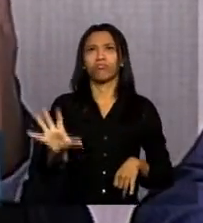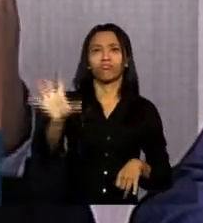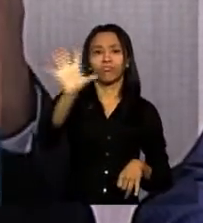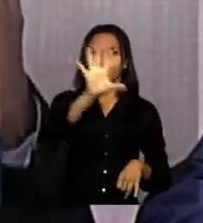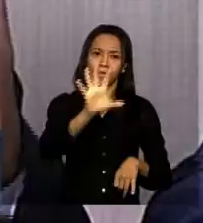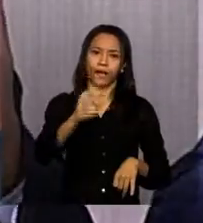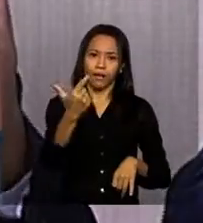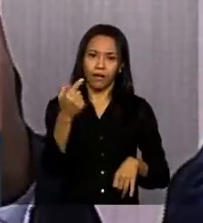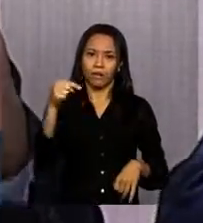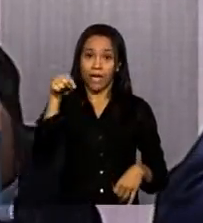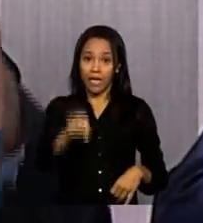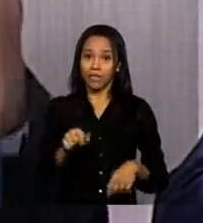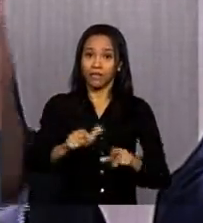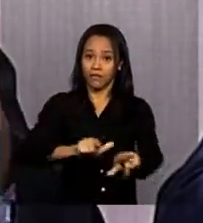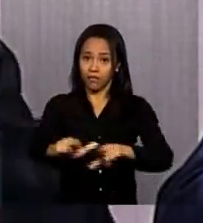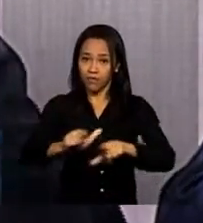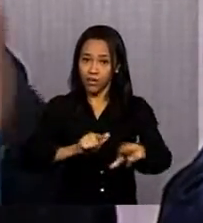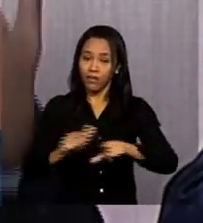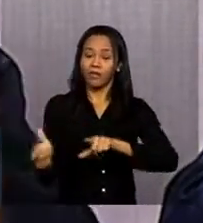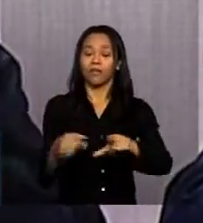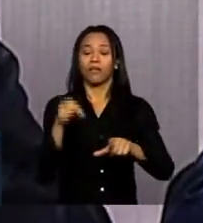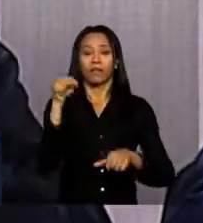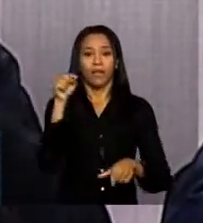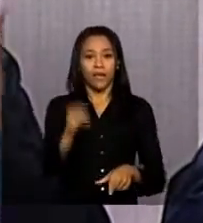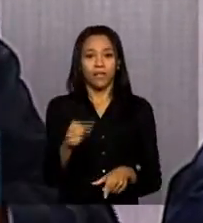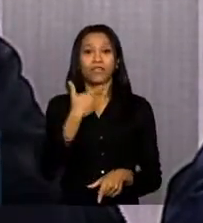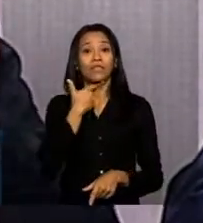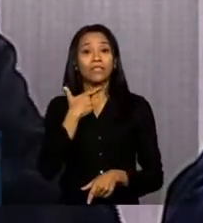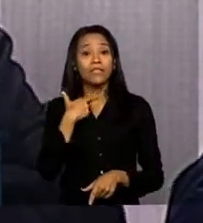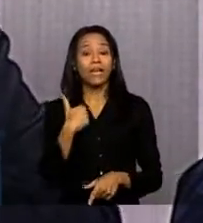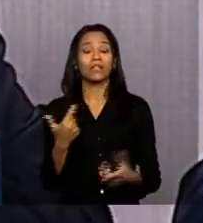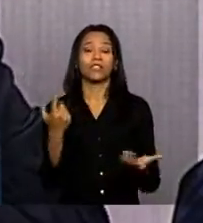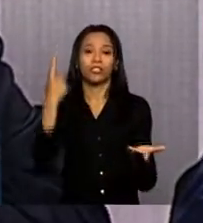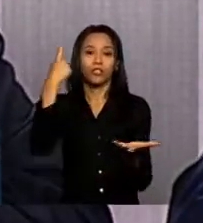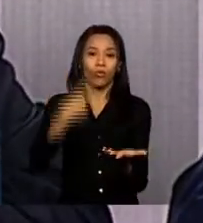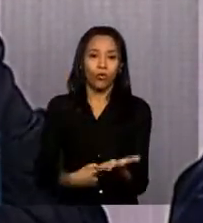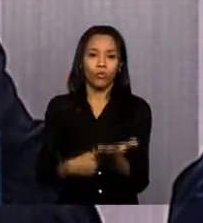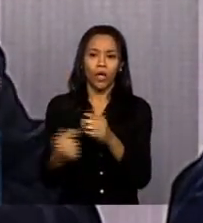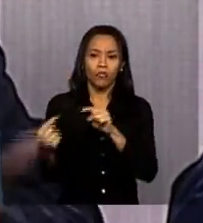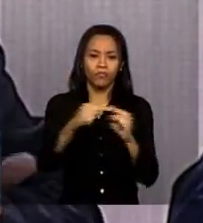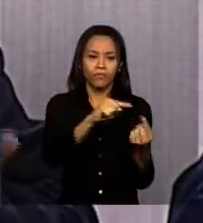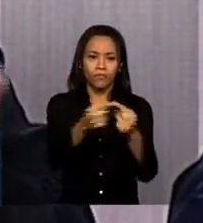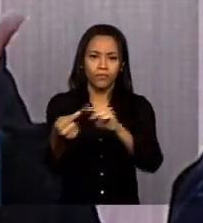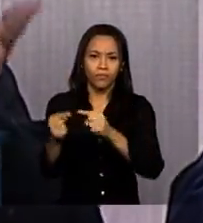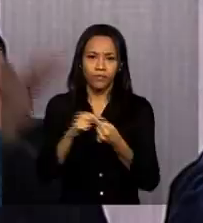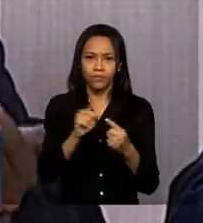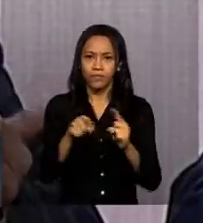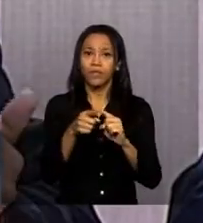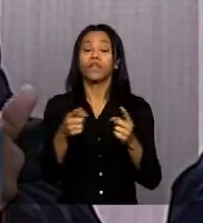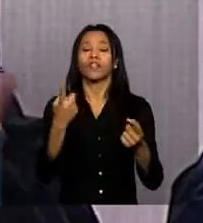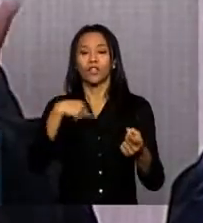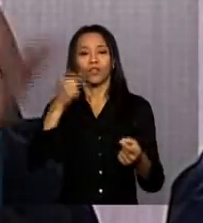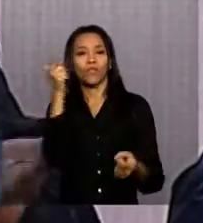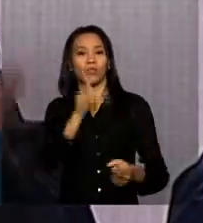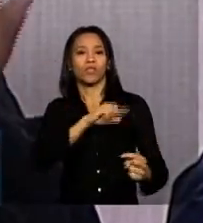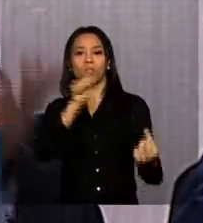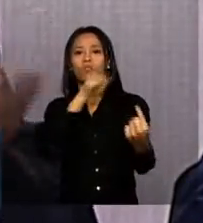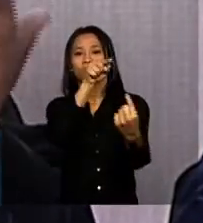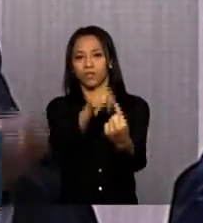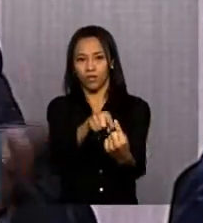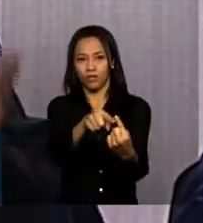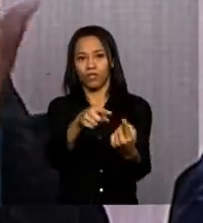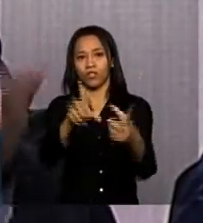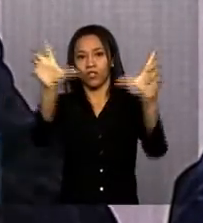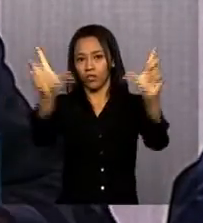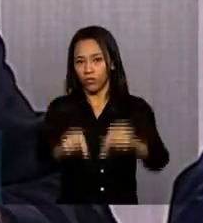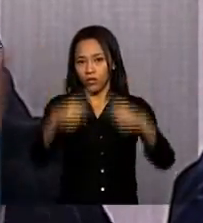como essa, com esse objetivo, essa vontade de união e integração, nós alcançaremos esse objetivo e faremos